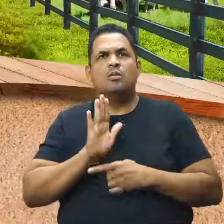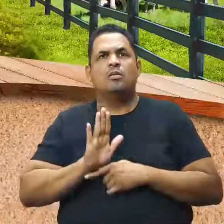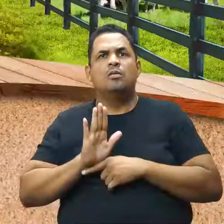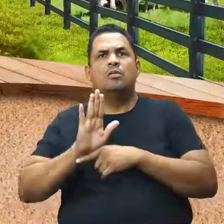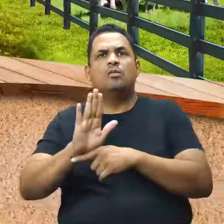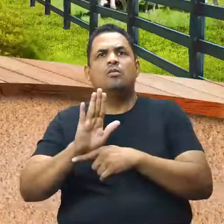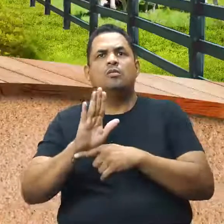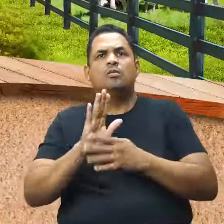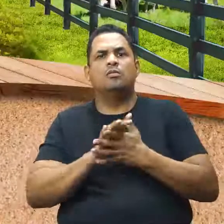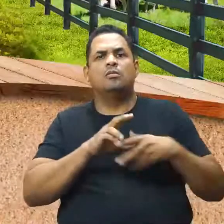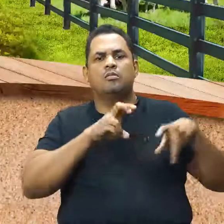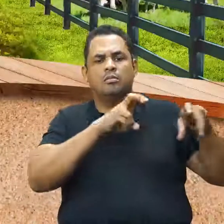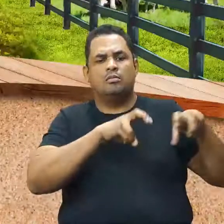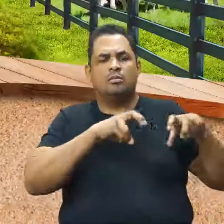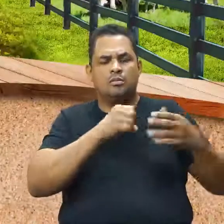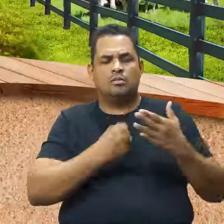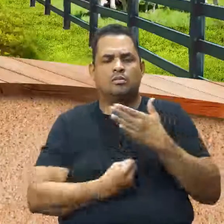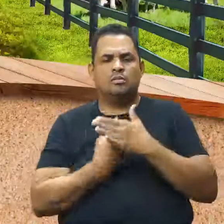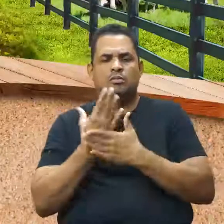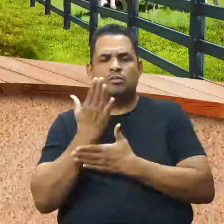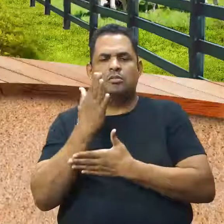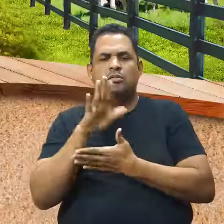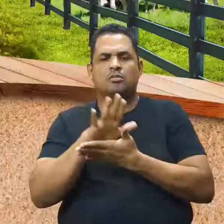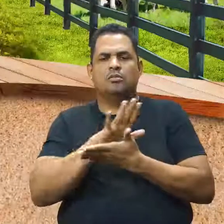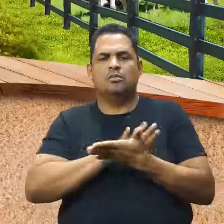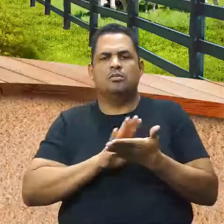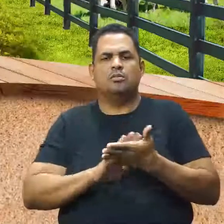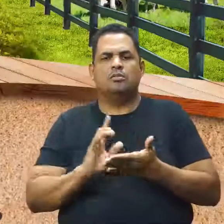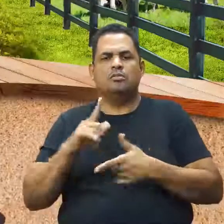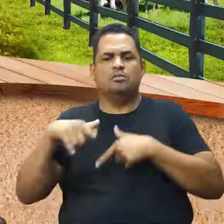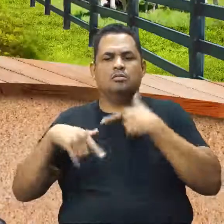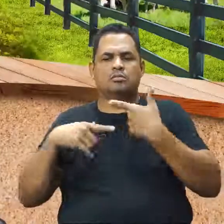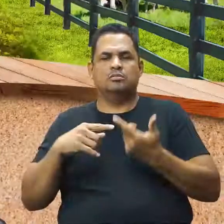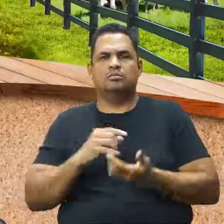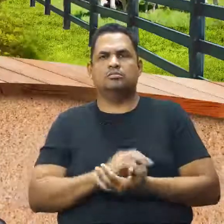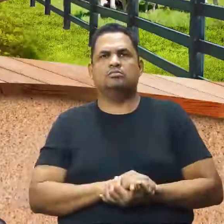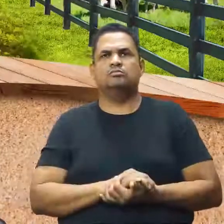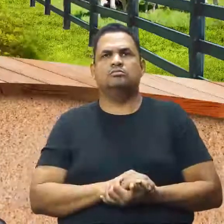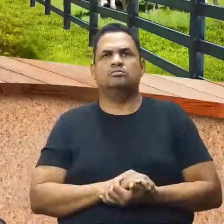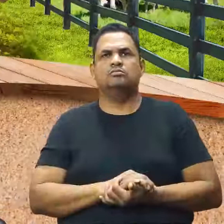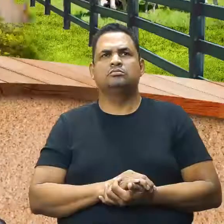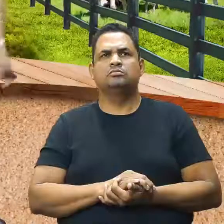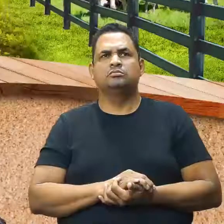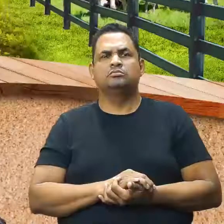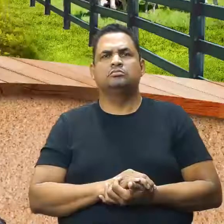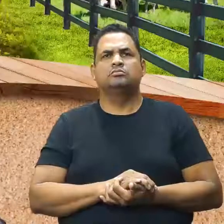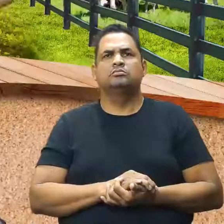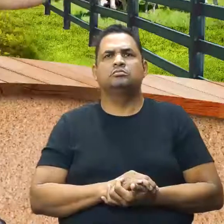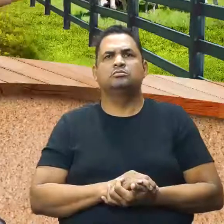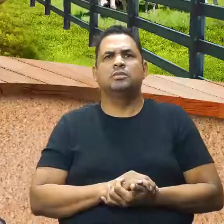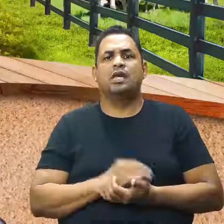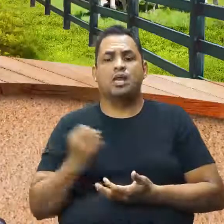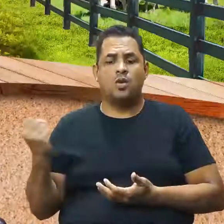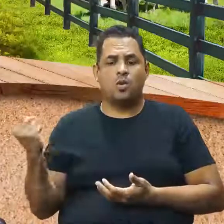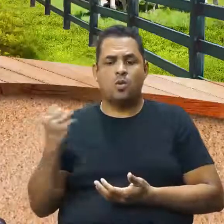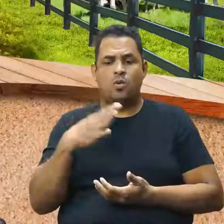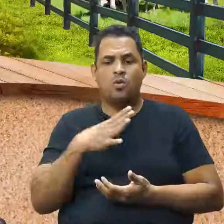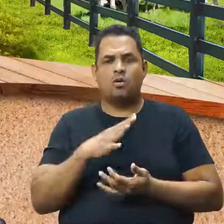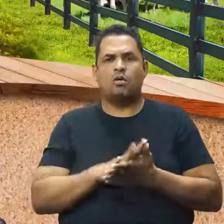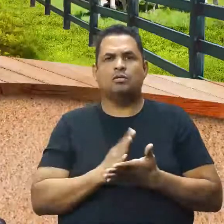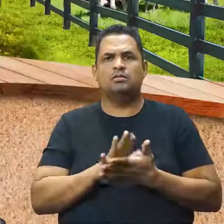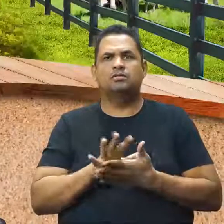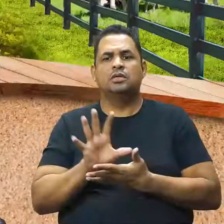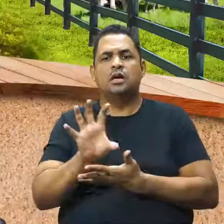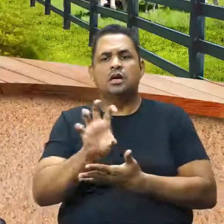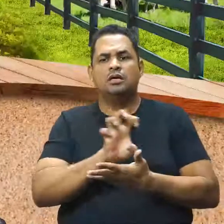função agroecológica, não produtora. Só essa diferença. Reflorestar, renovar, atrair. São